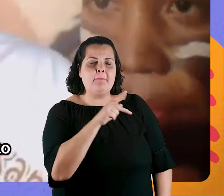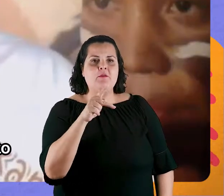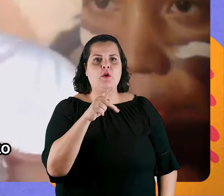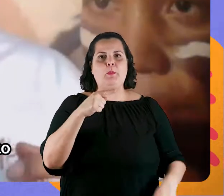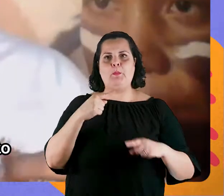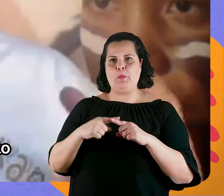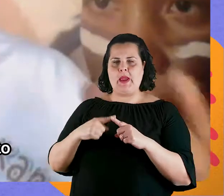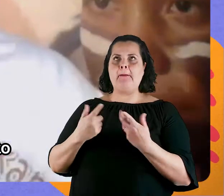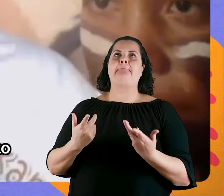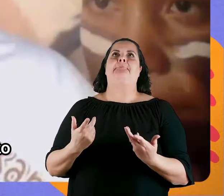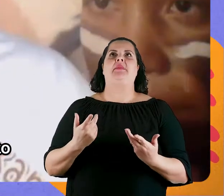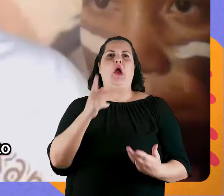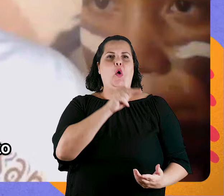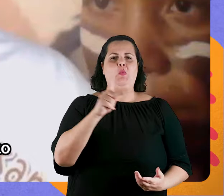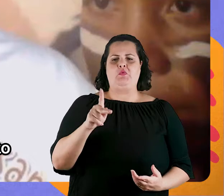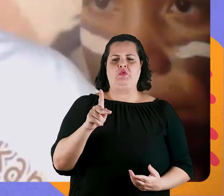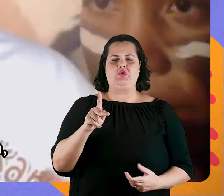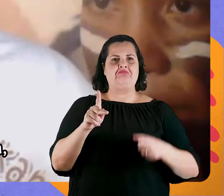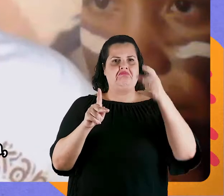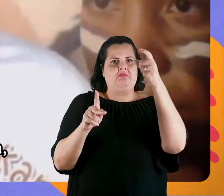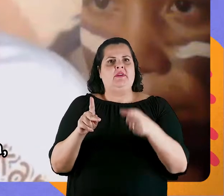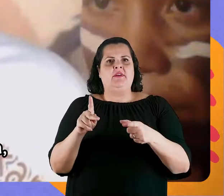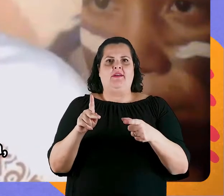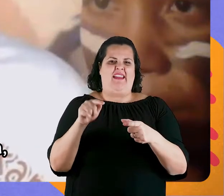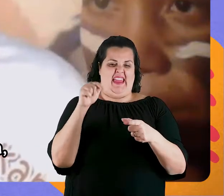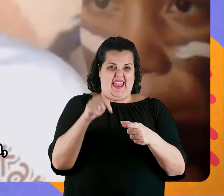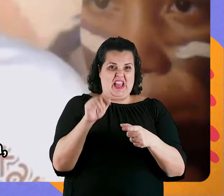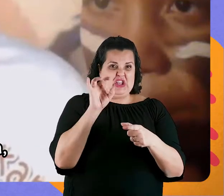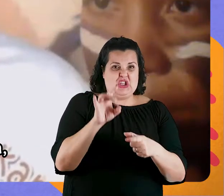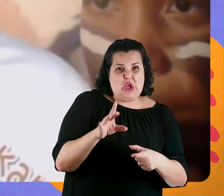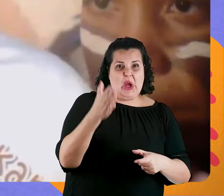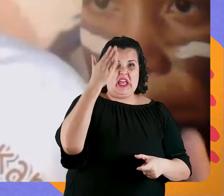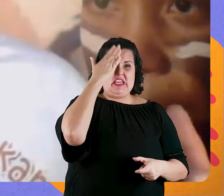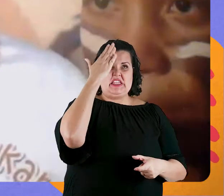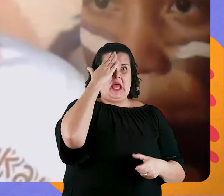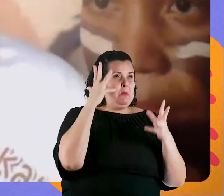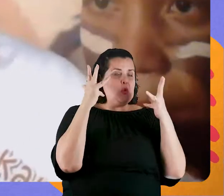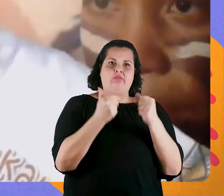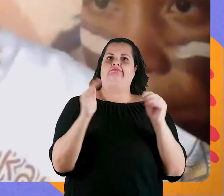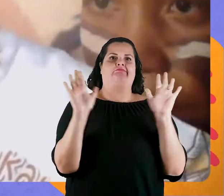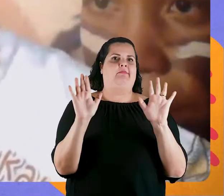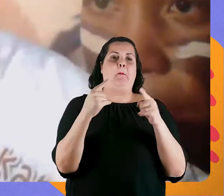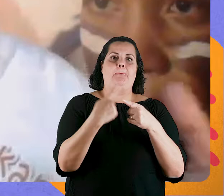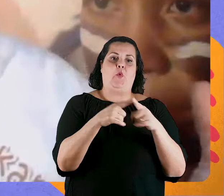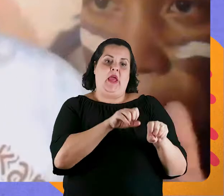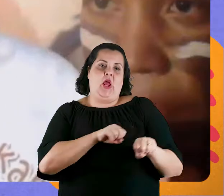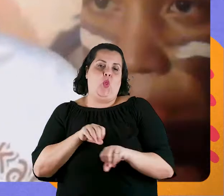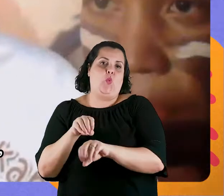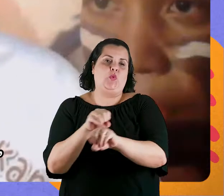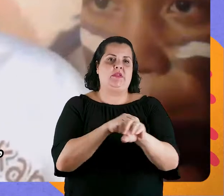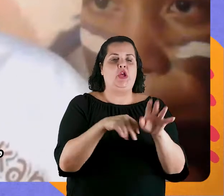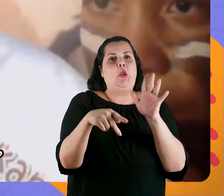professora, como o detentor de conhecimento, isso não existe na educação indígena, porque toda a